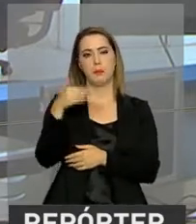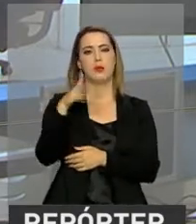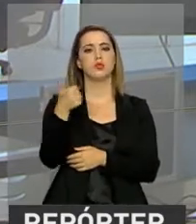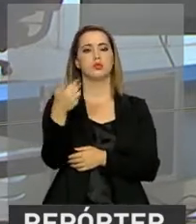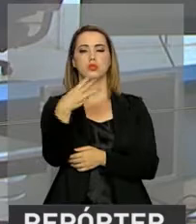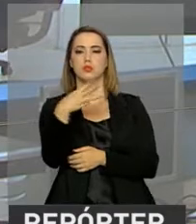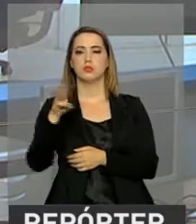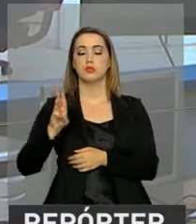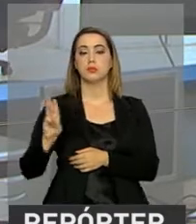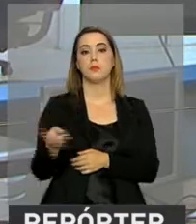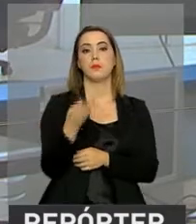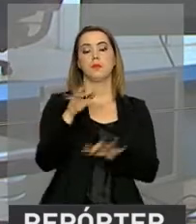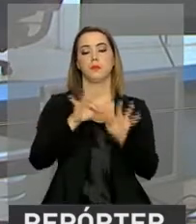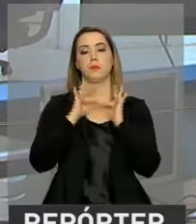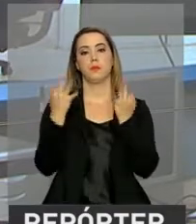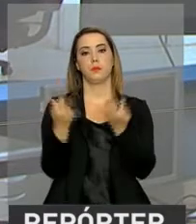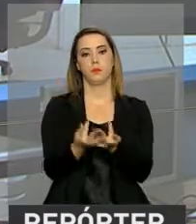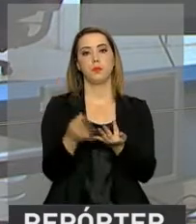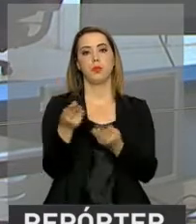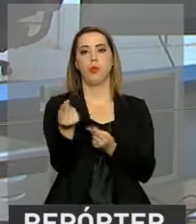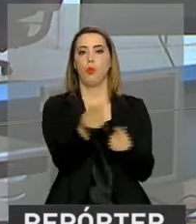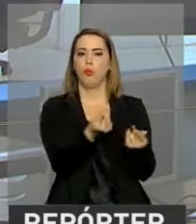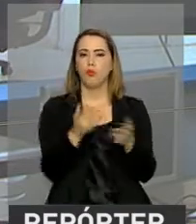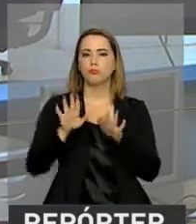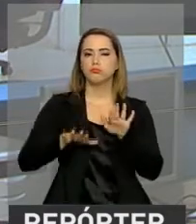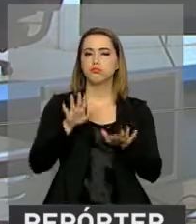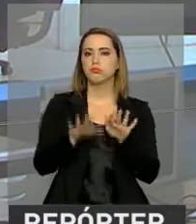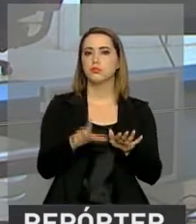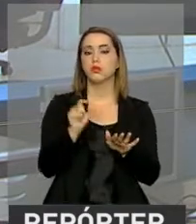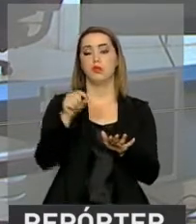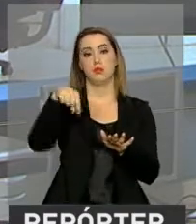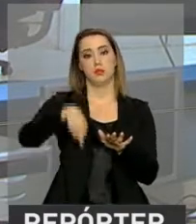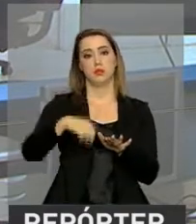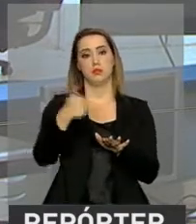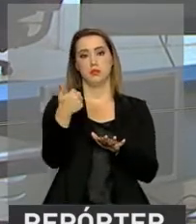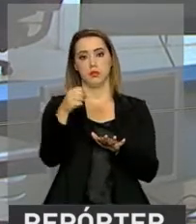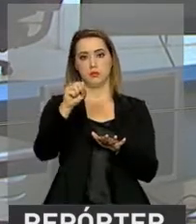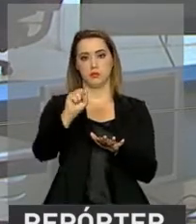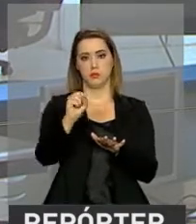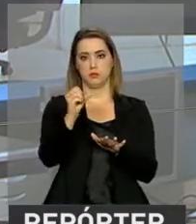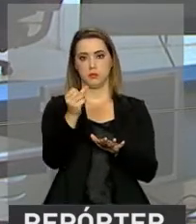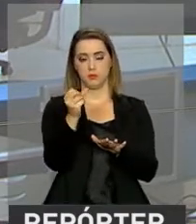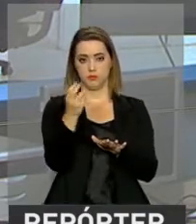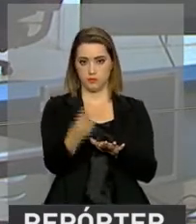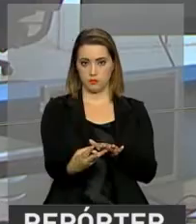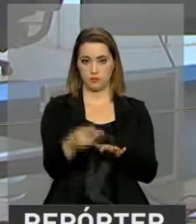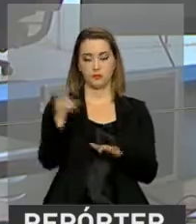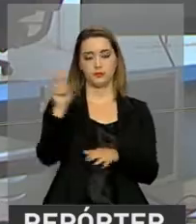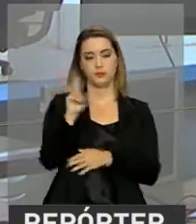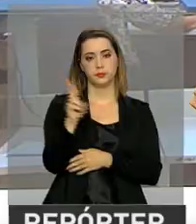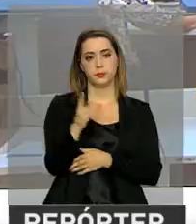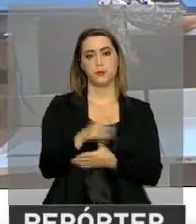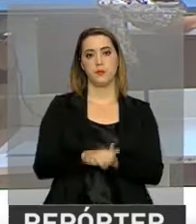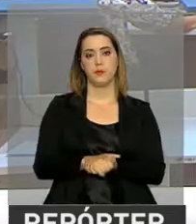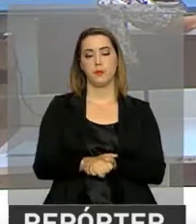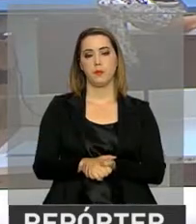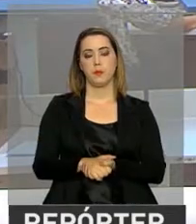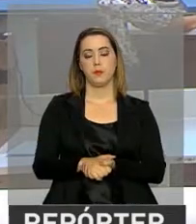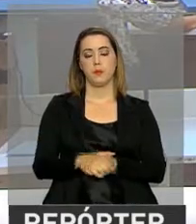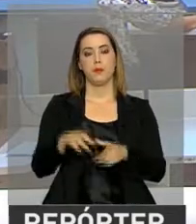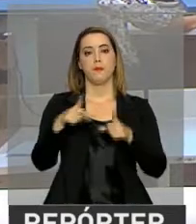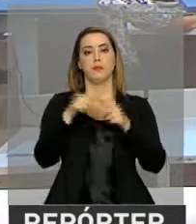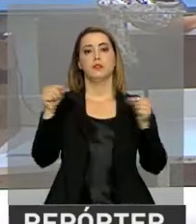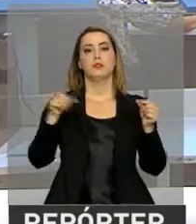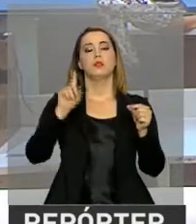13 milhões de famílias o valor médio do benefício neste mês de novembro é de cento e oitenta e três reais o